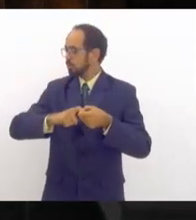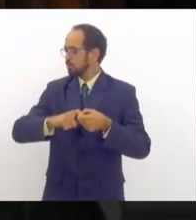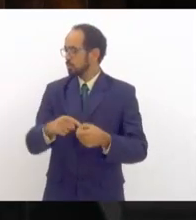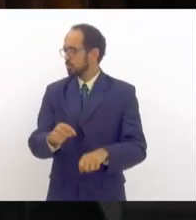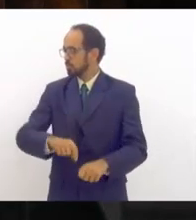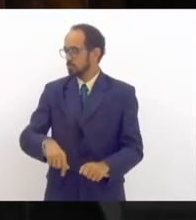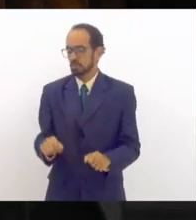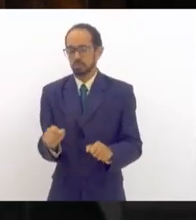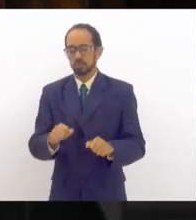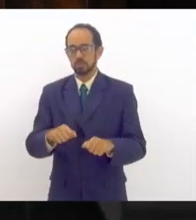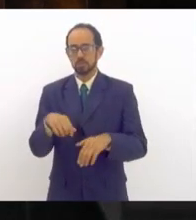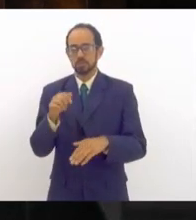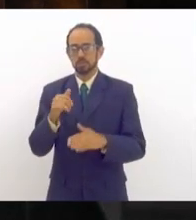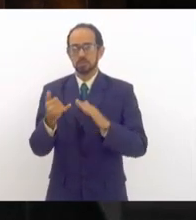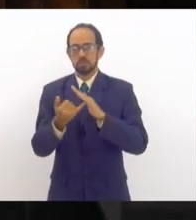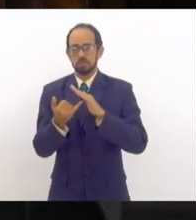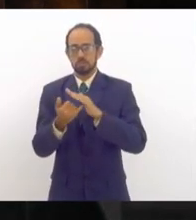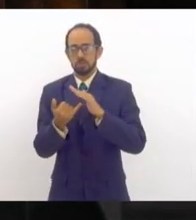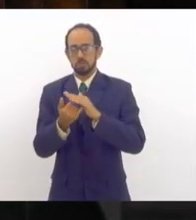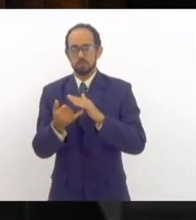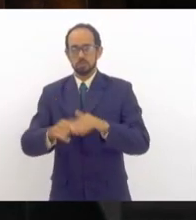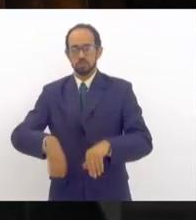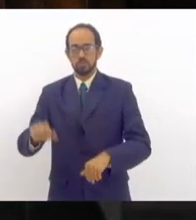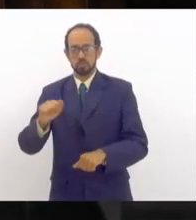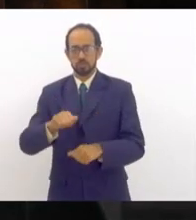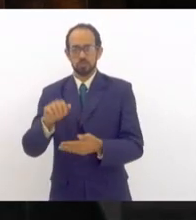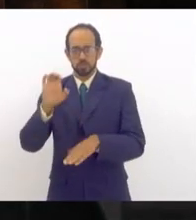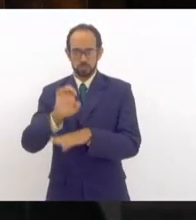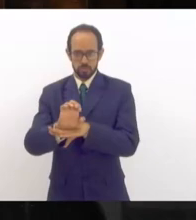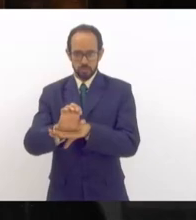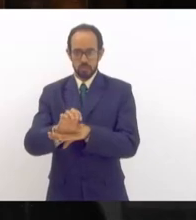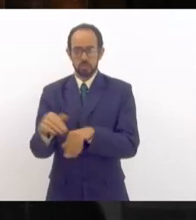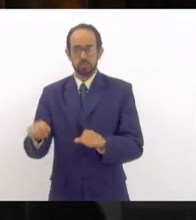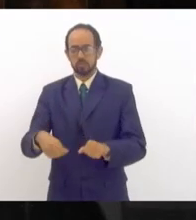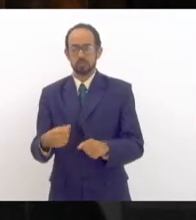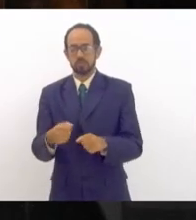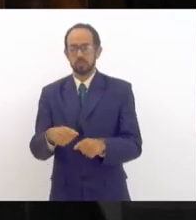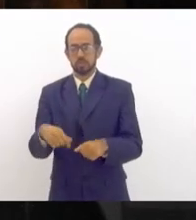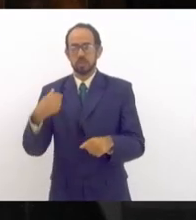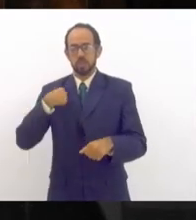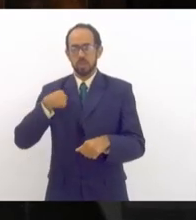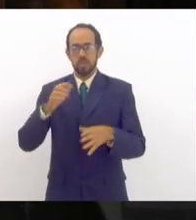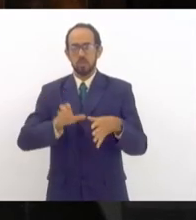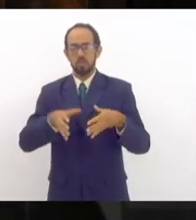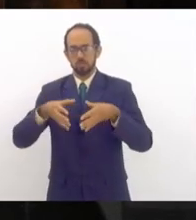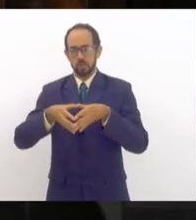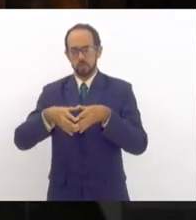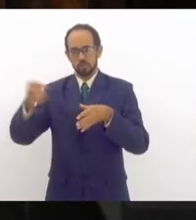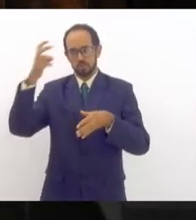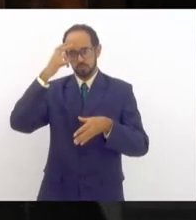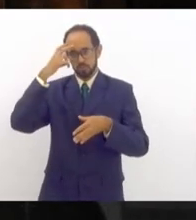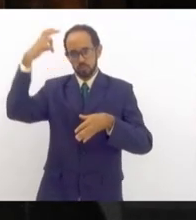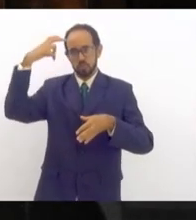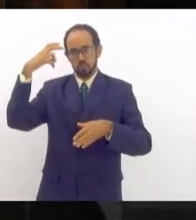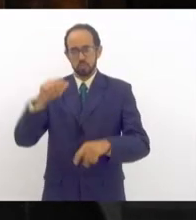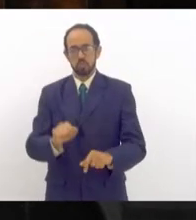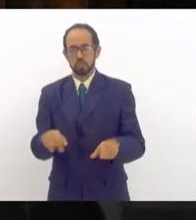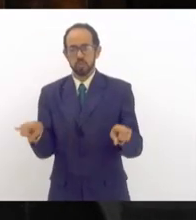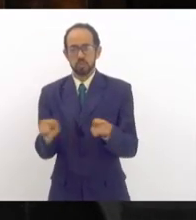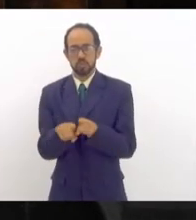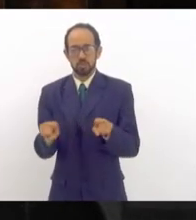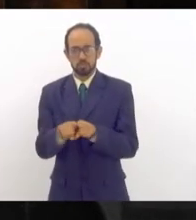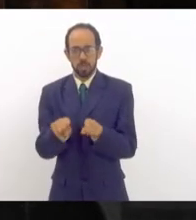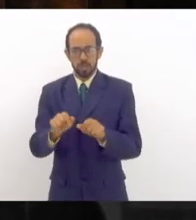imposto do estado que é tão importante então eu como vice-presidente da comissão de Cultura pretendo fiscalizar esses eventos que